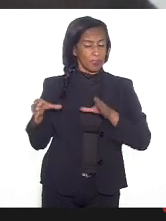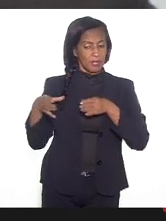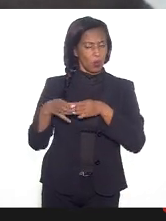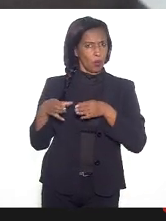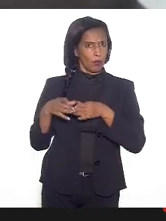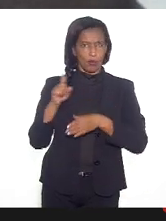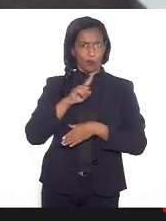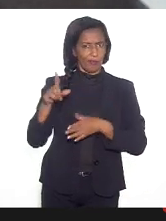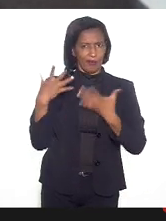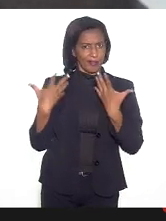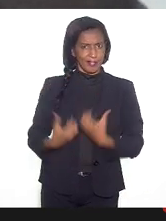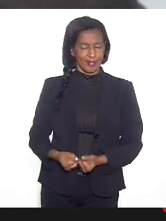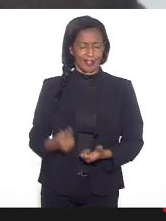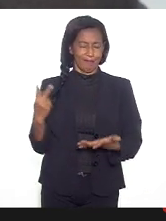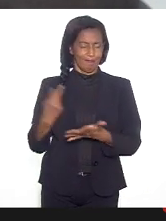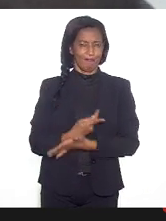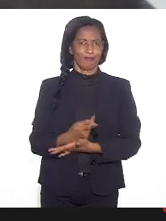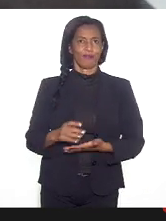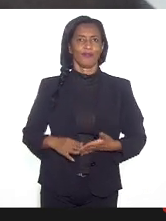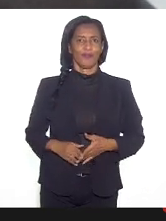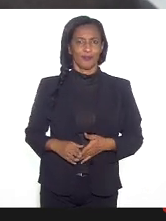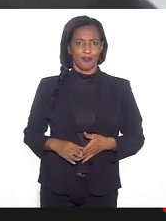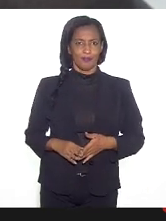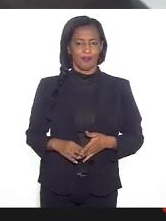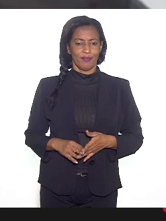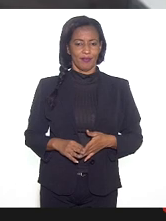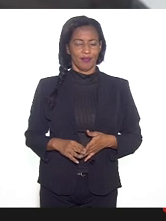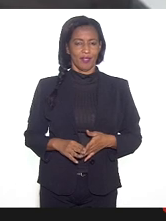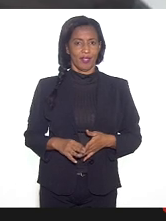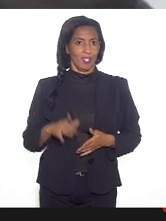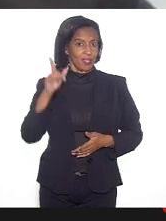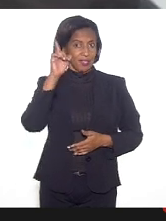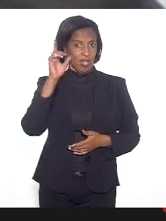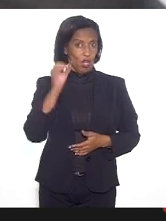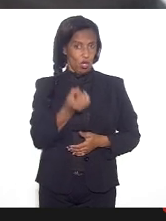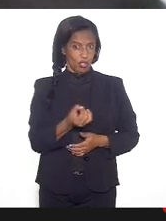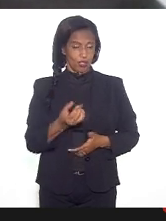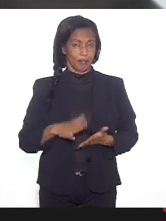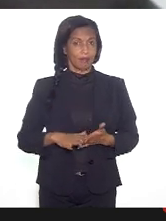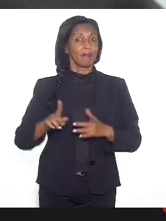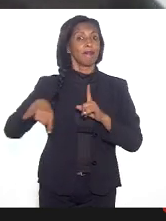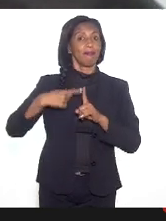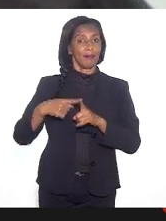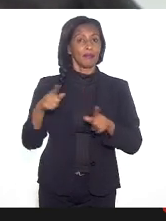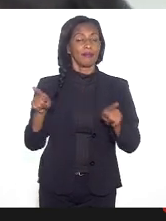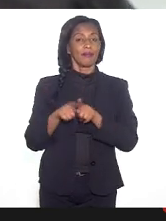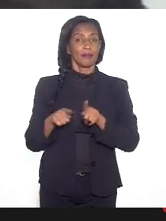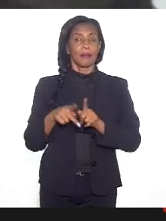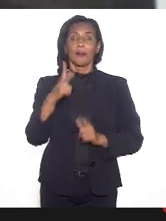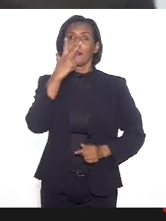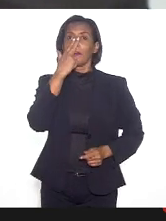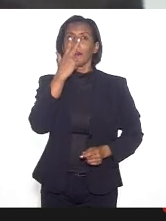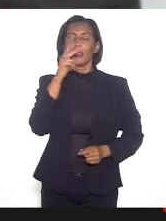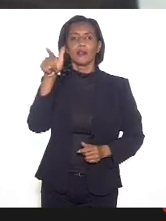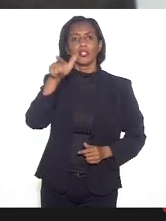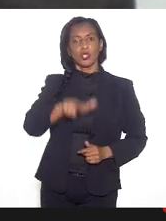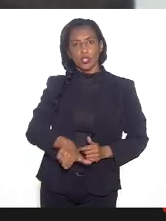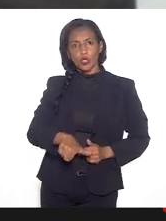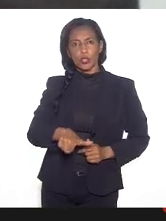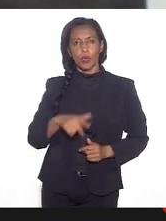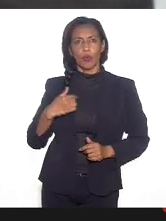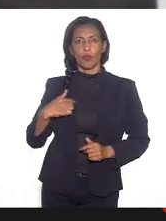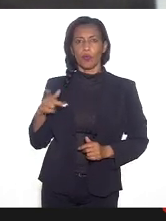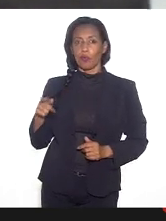não permitirá que aconteça, essa subversão da lógica. E, mais do que isso, me parece, mais uma vez, vou usar o